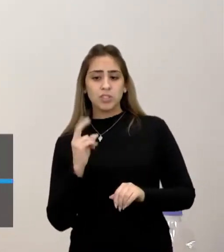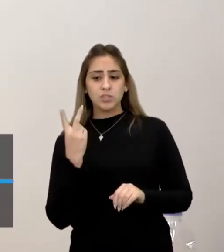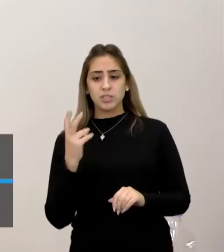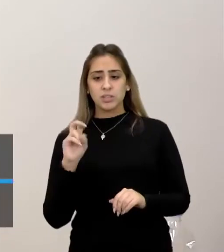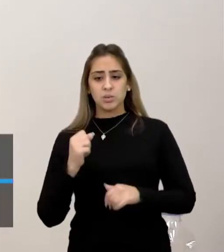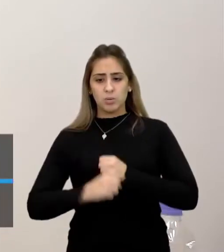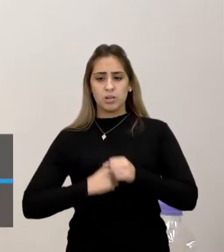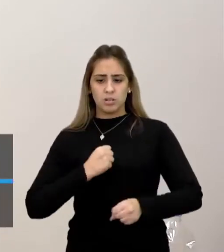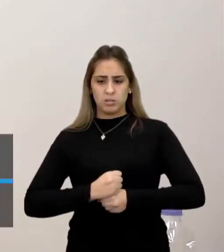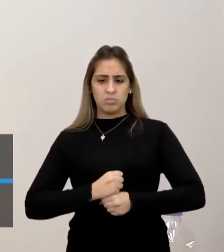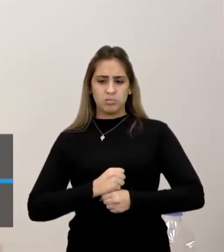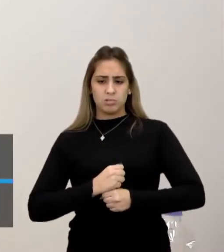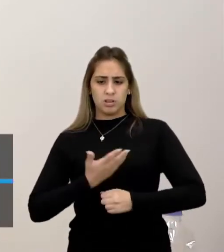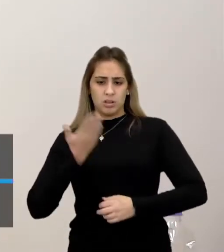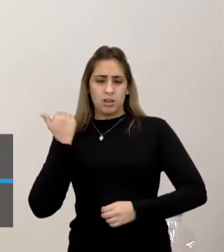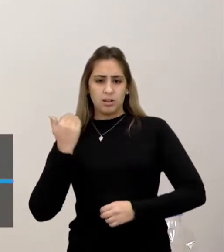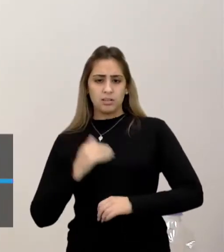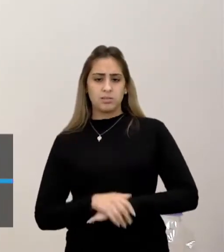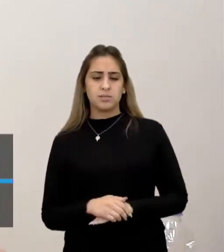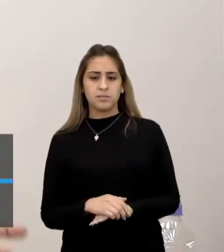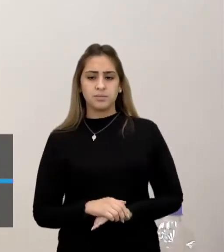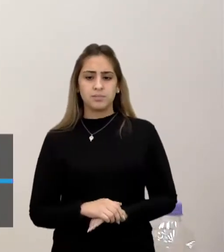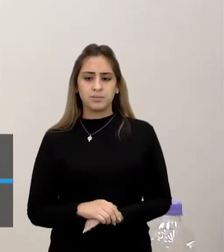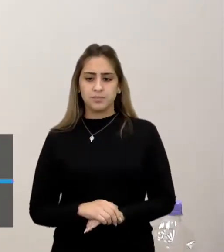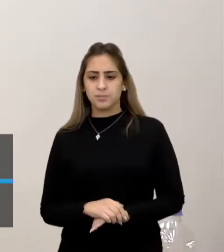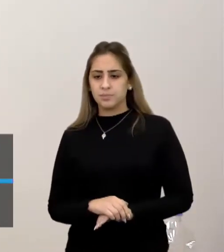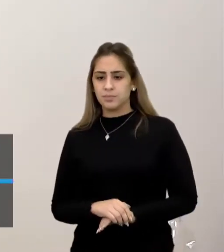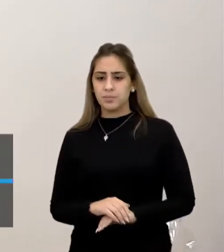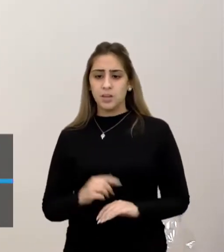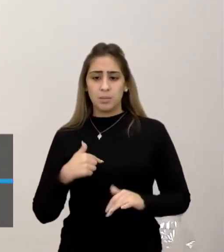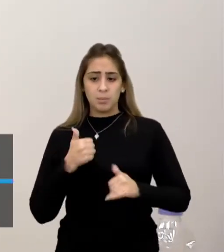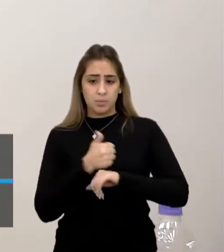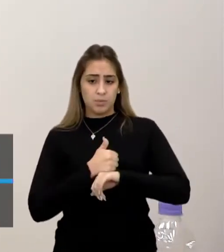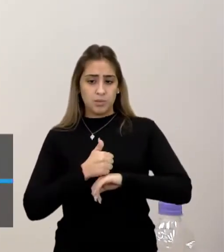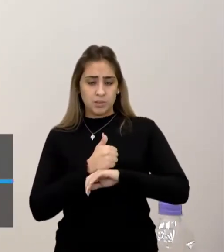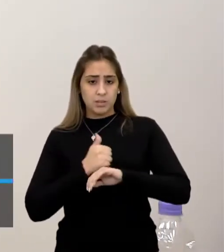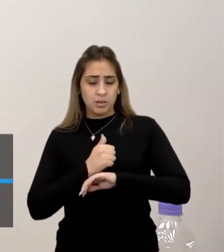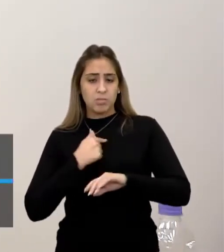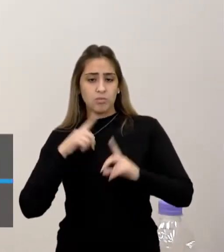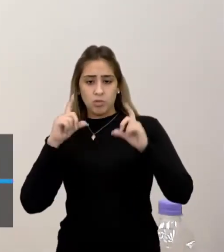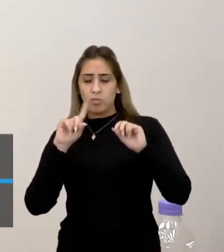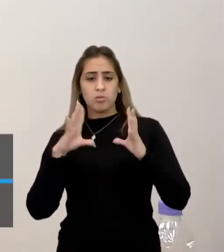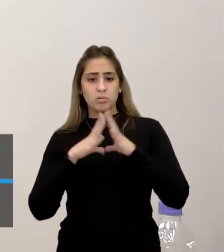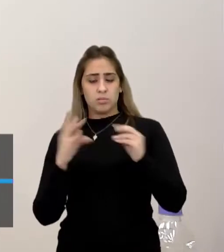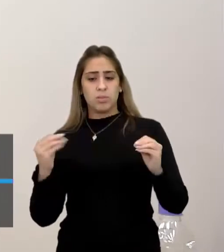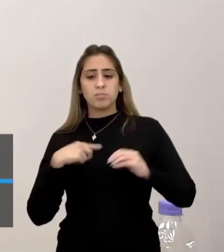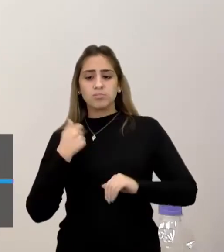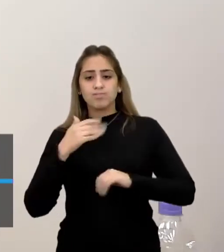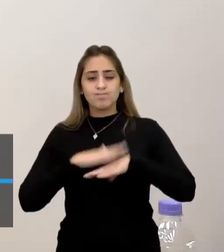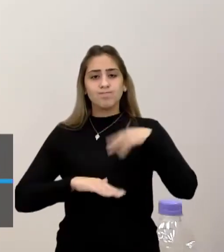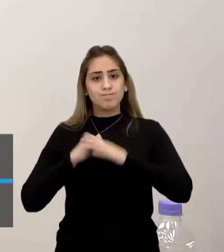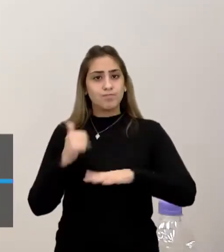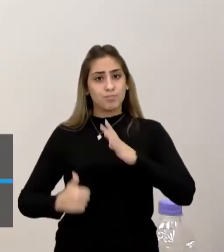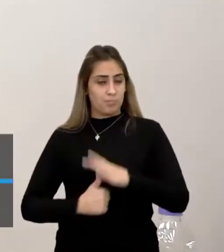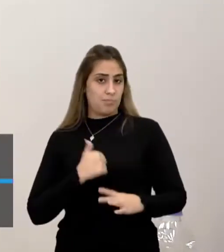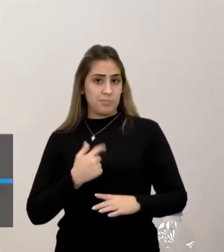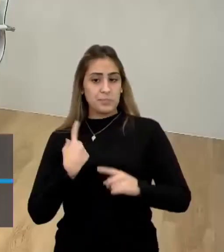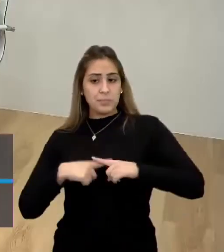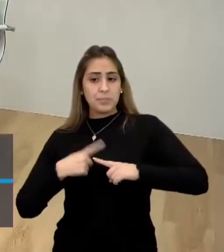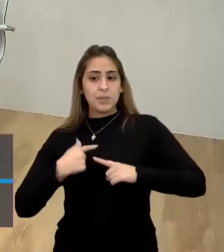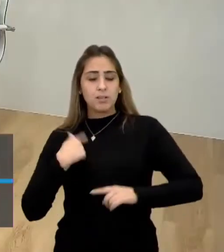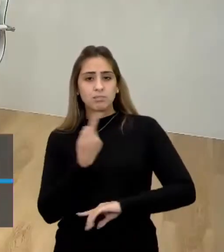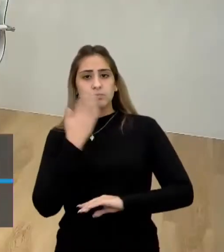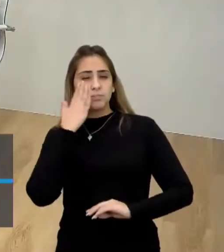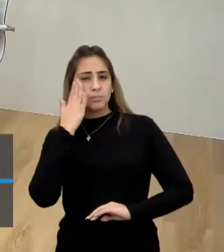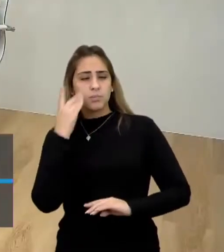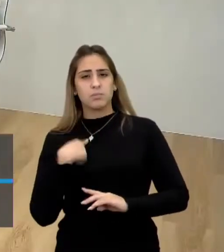anos atrás. Mas a profissão do fotógrafo não desapareceu, né? Na verdade, ele teve que se aprimorar. A gente pode pensar